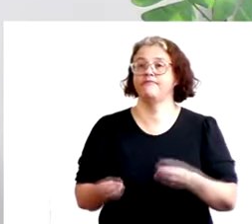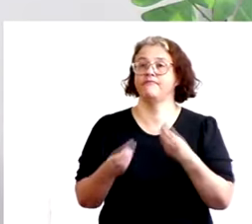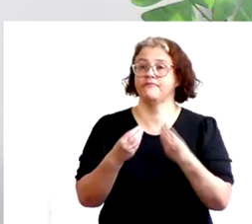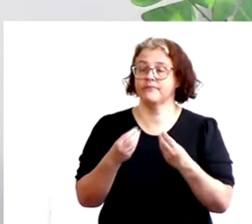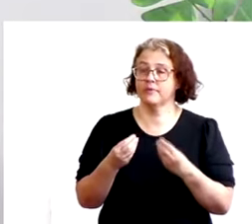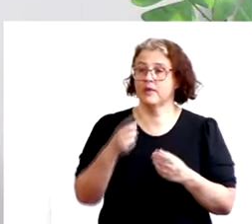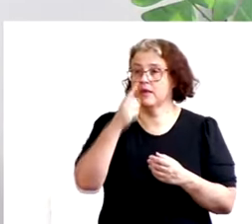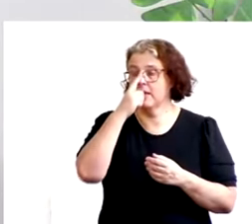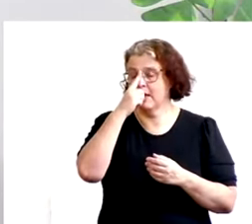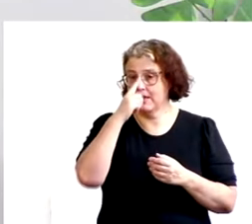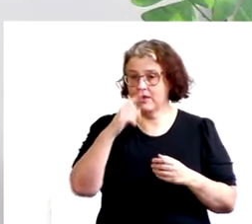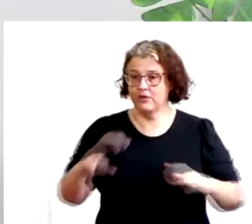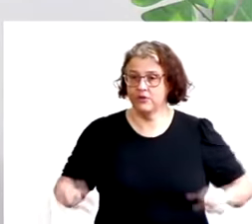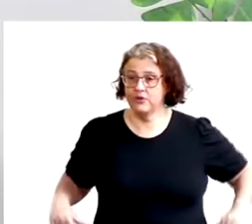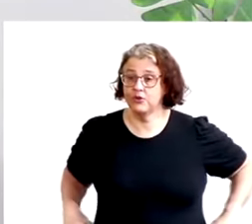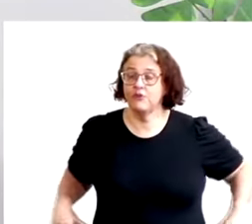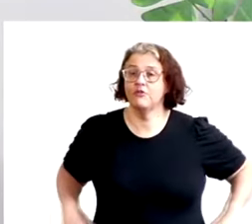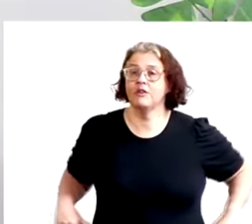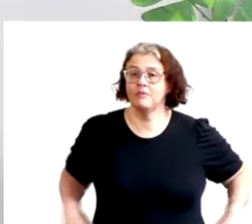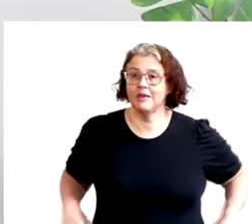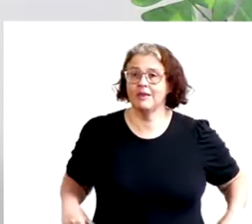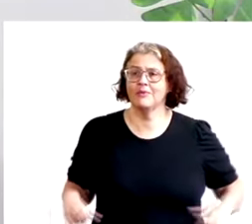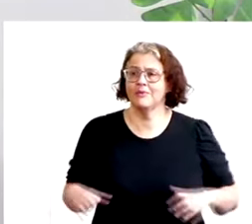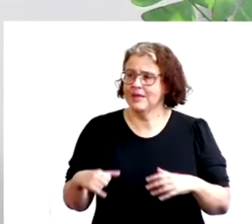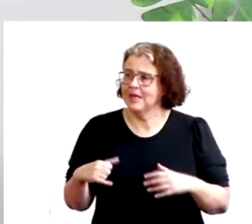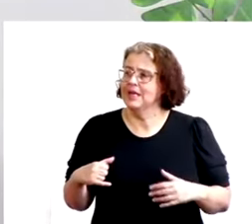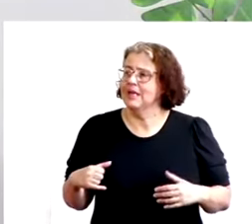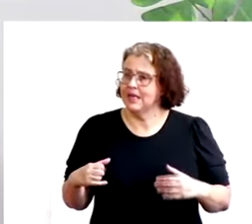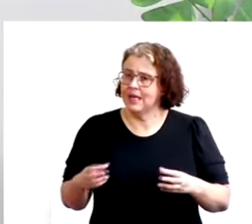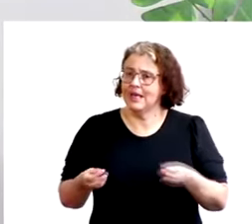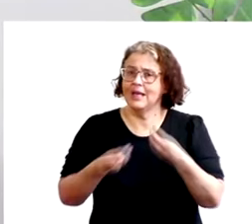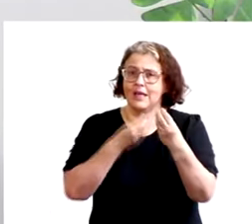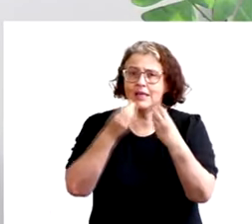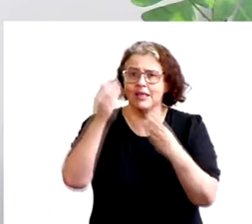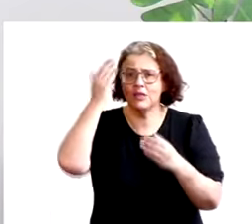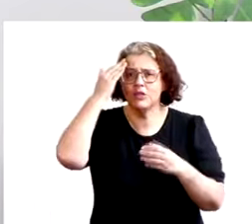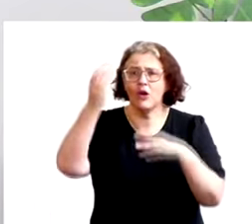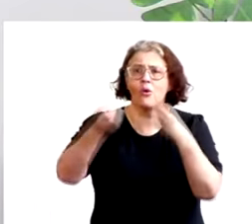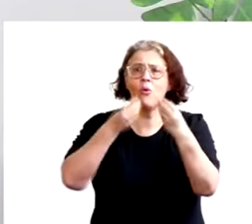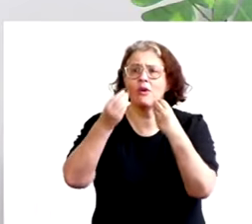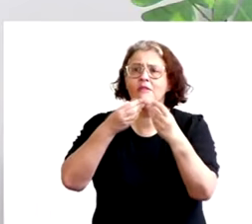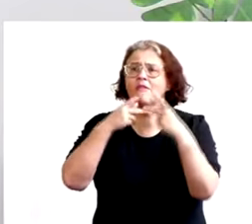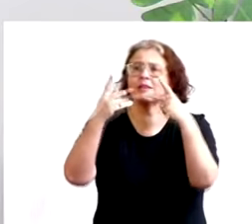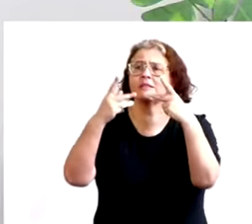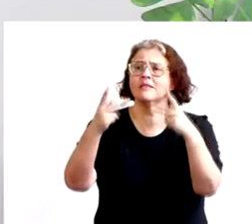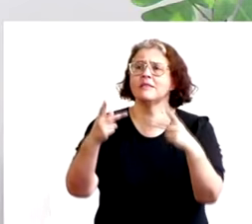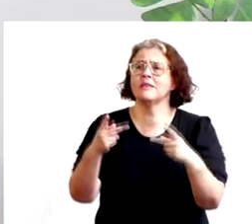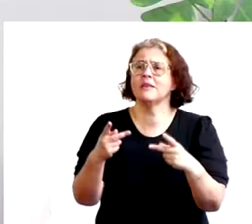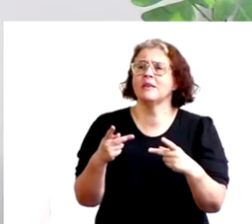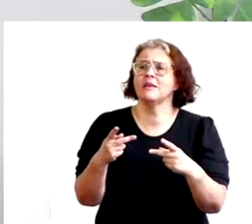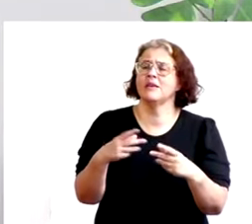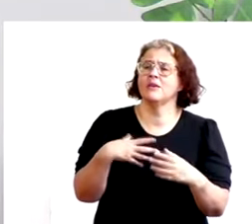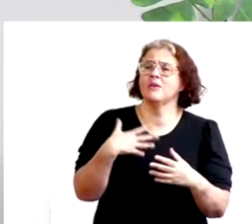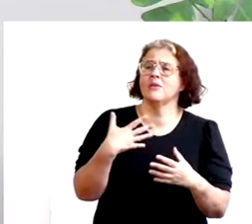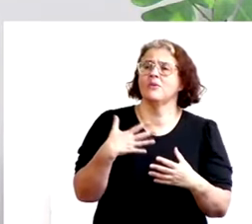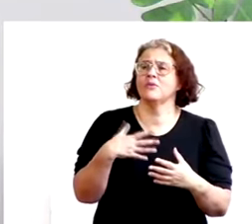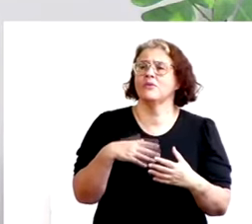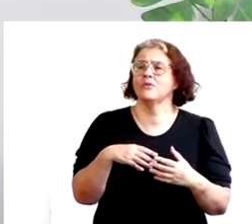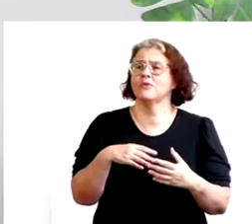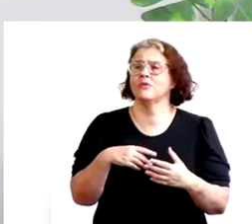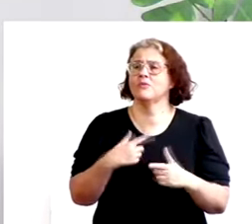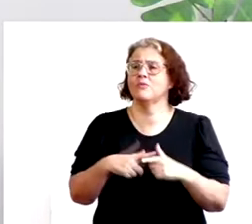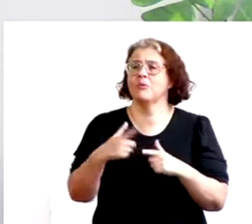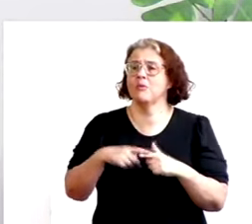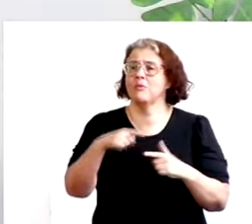lidar com as questões emocionais as questões da Alma as questões mais profundas da alma e eles